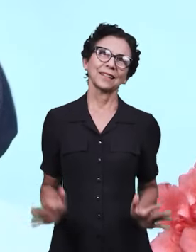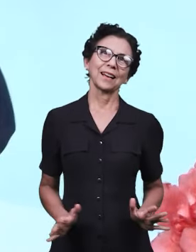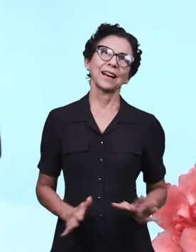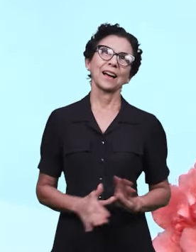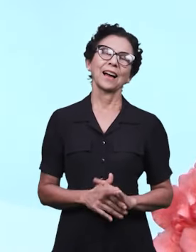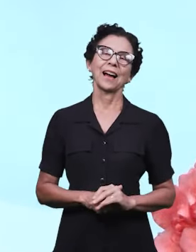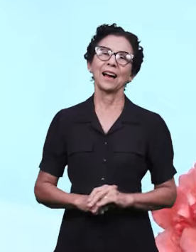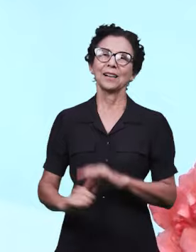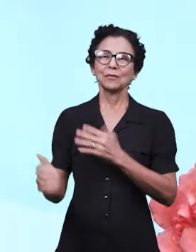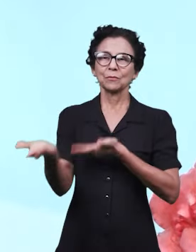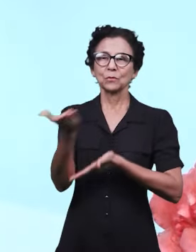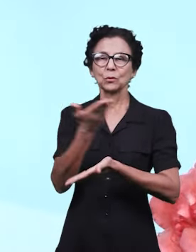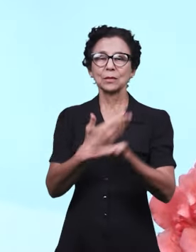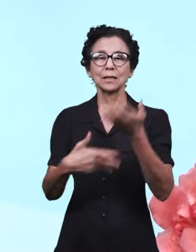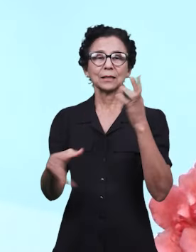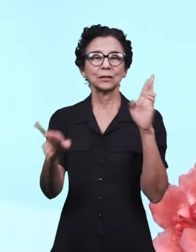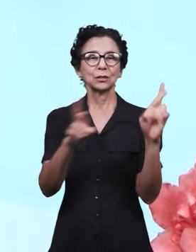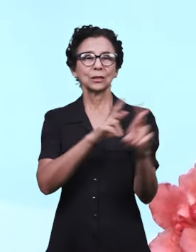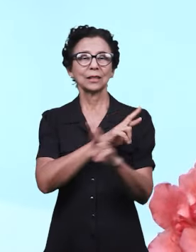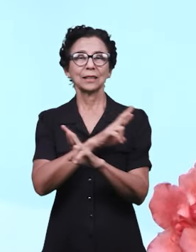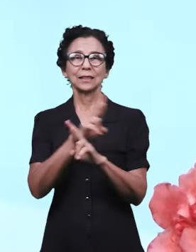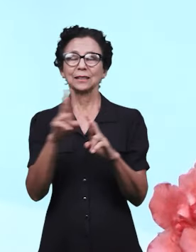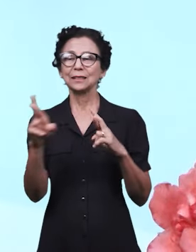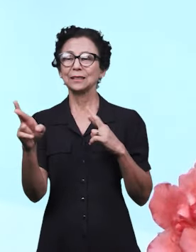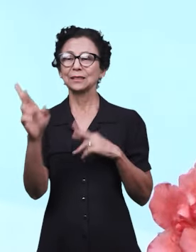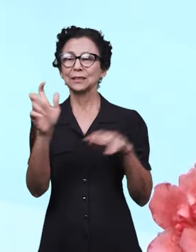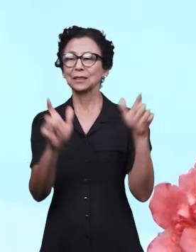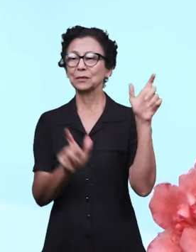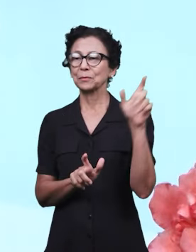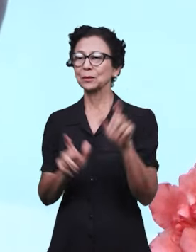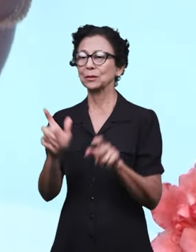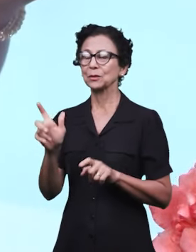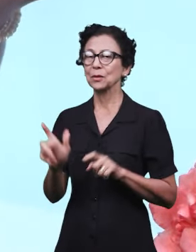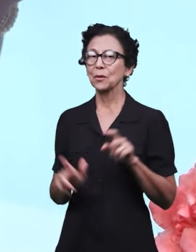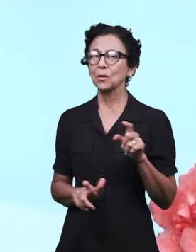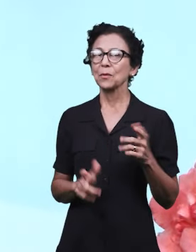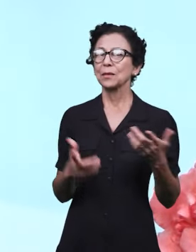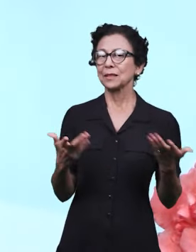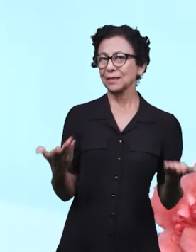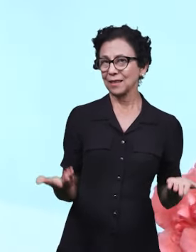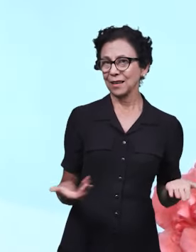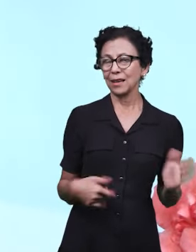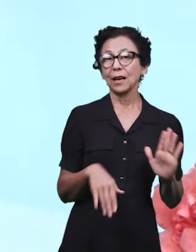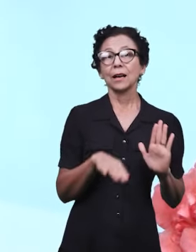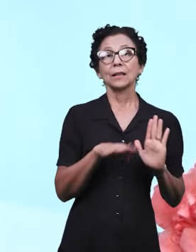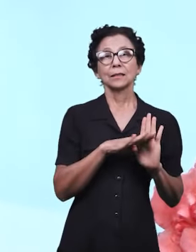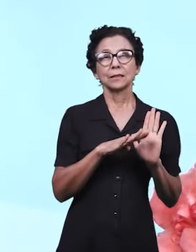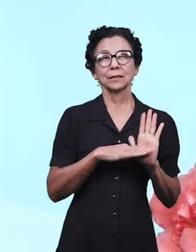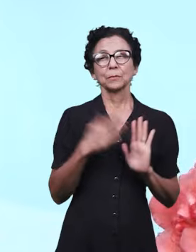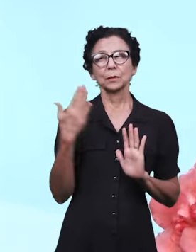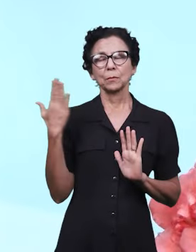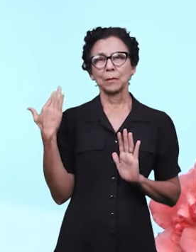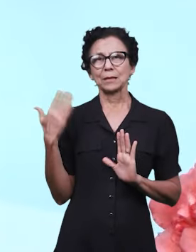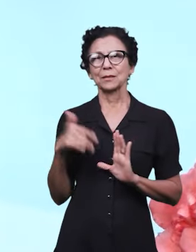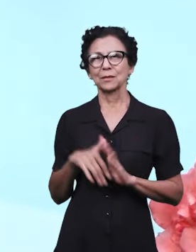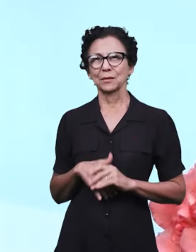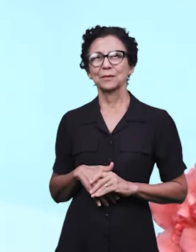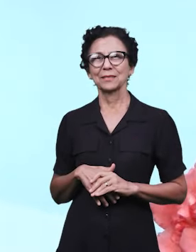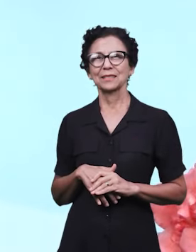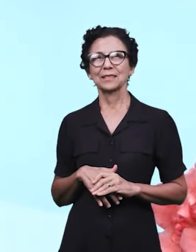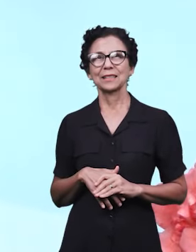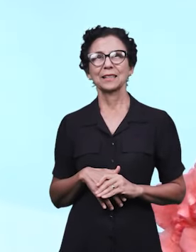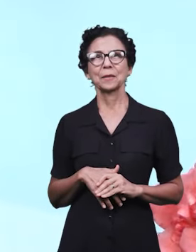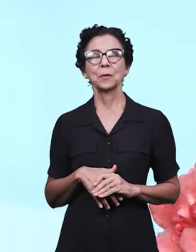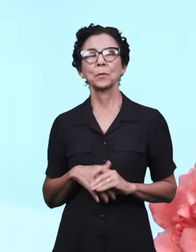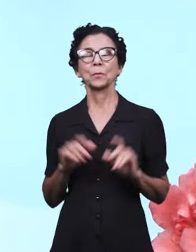mais ambientados, vamos entendendo o processo. No programa passado eu cheguei a comentar que o nosso culto já tem a bênção